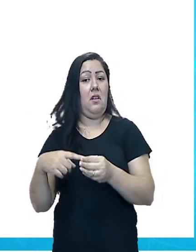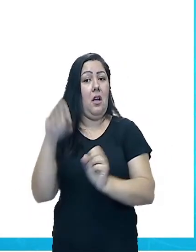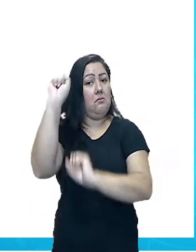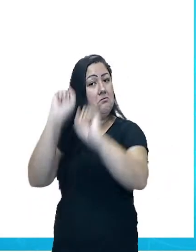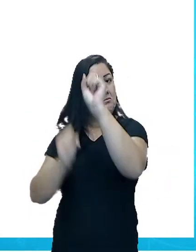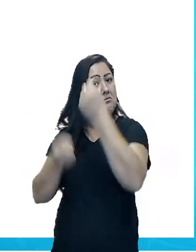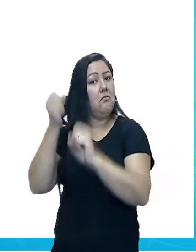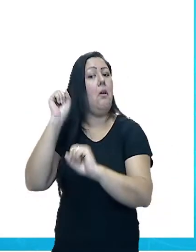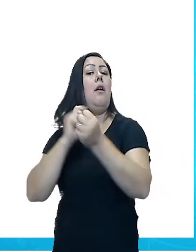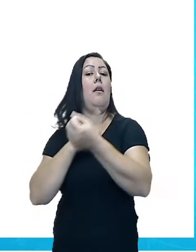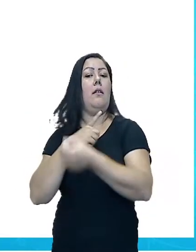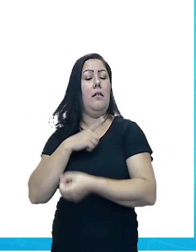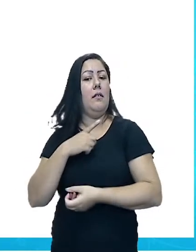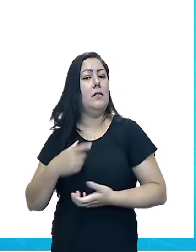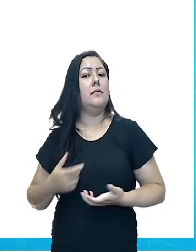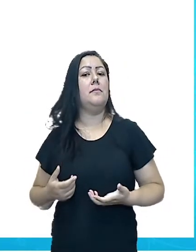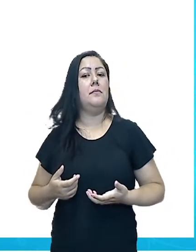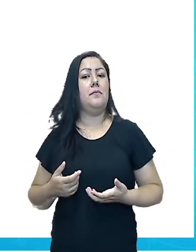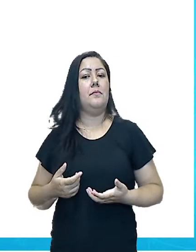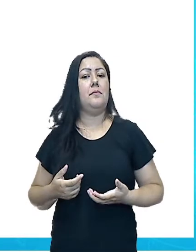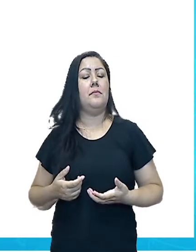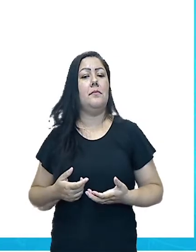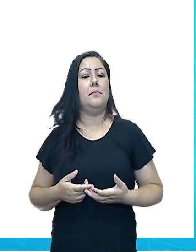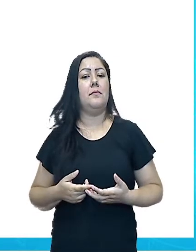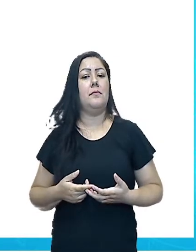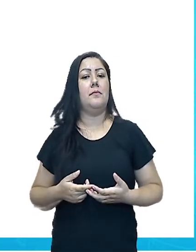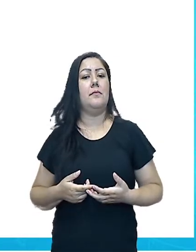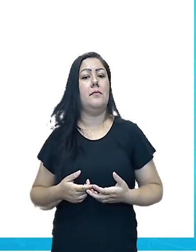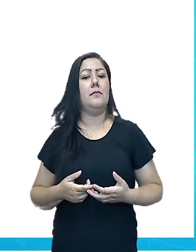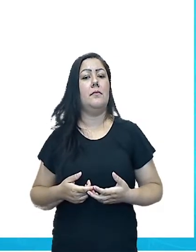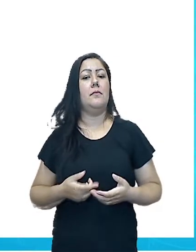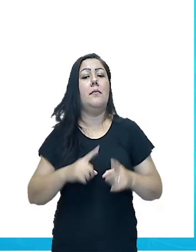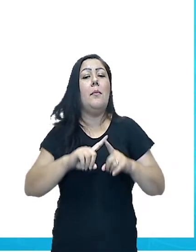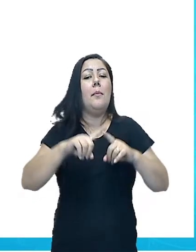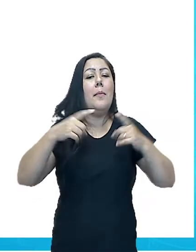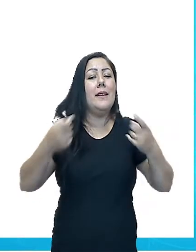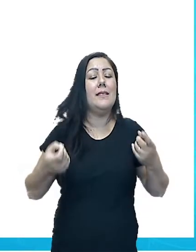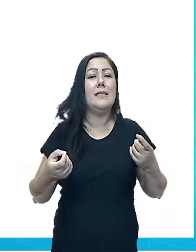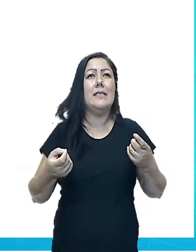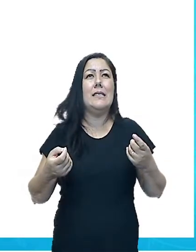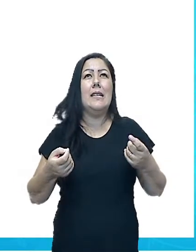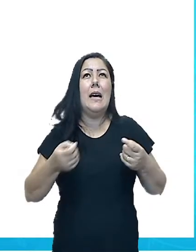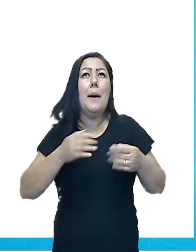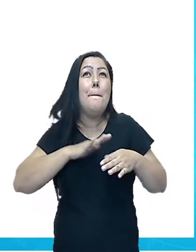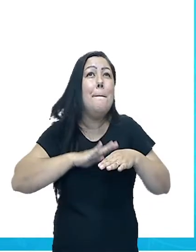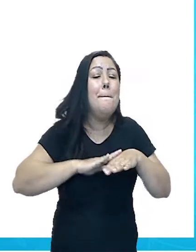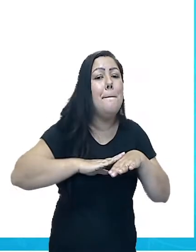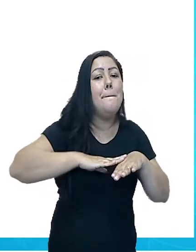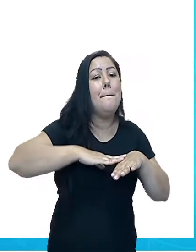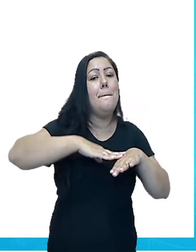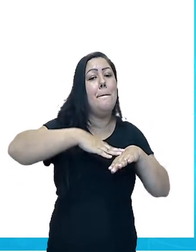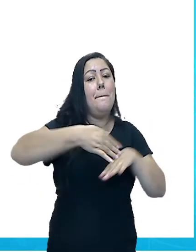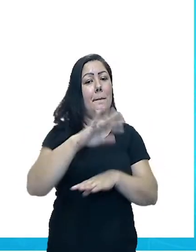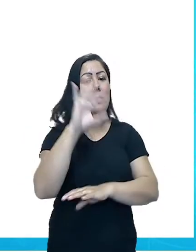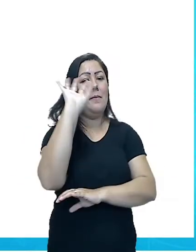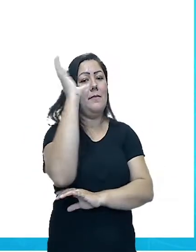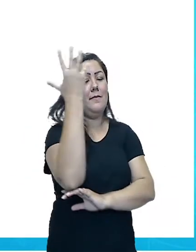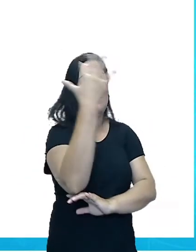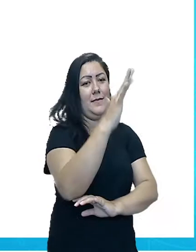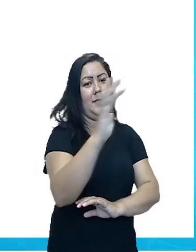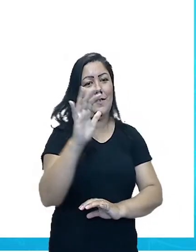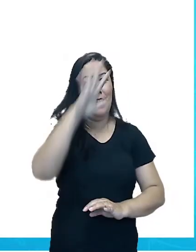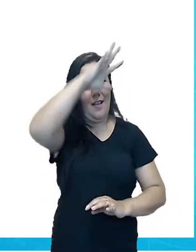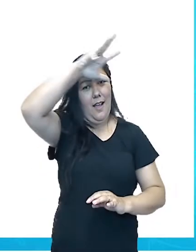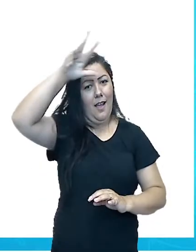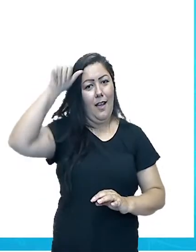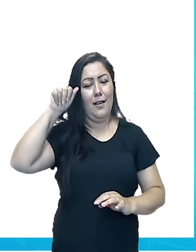industriais, tá? Mas que também tem a predominância, né, da floresta amazônica. Nós